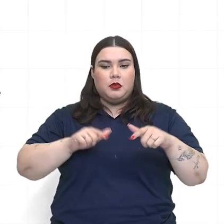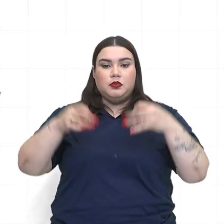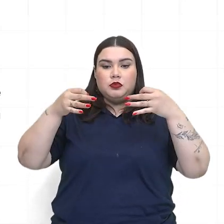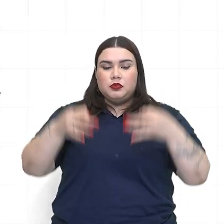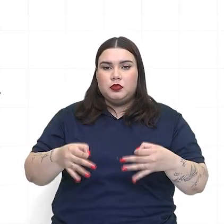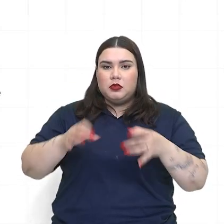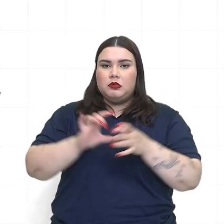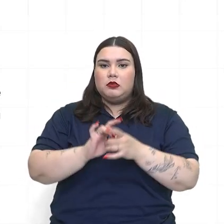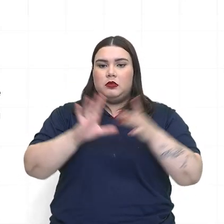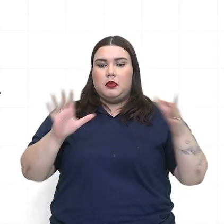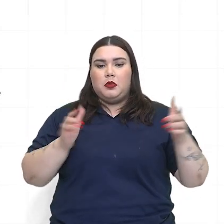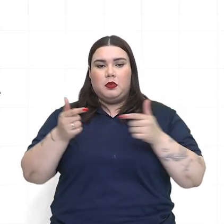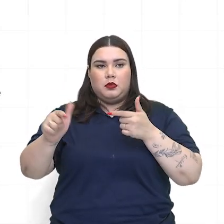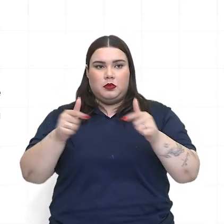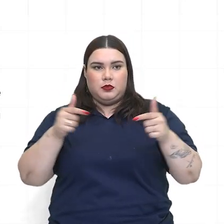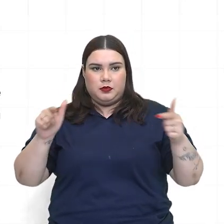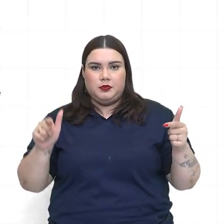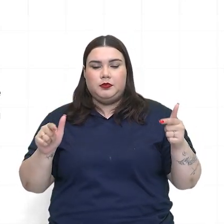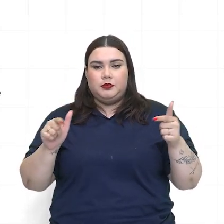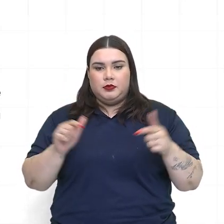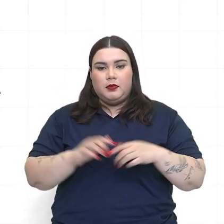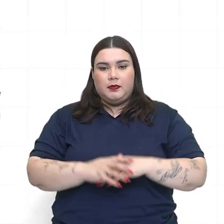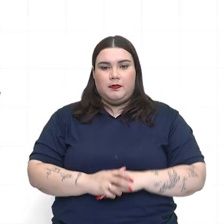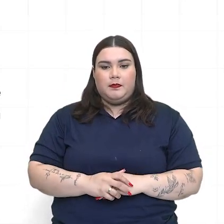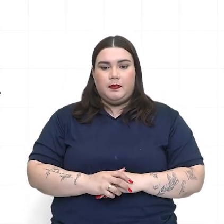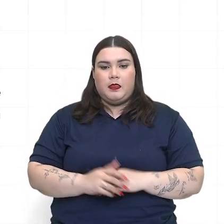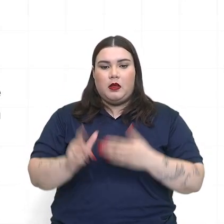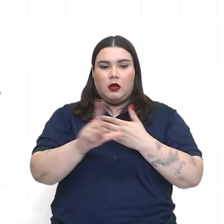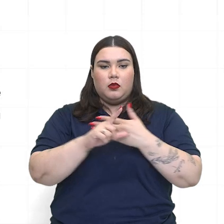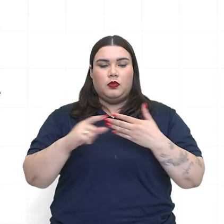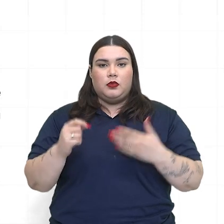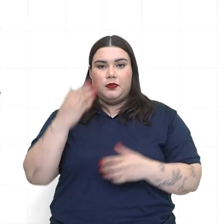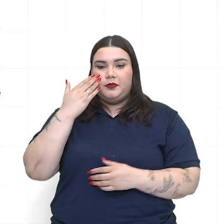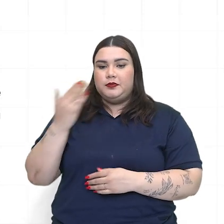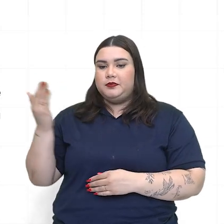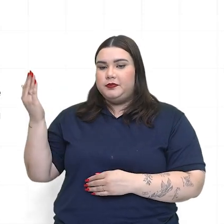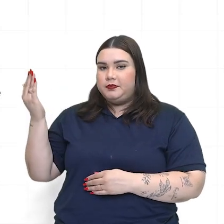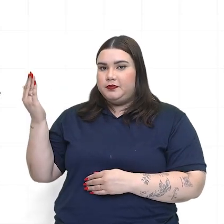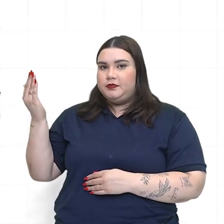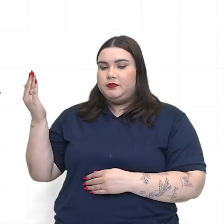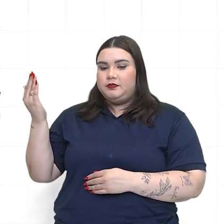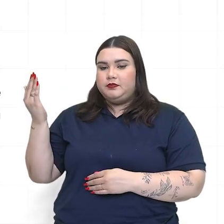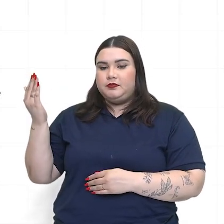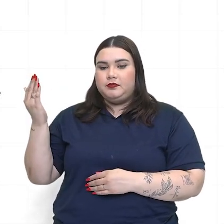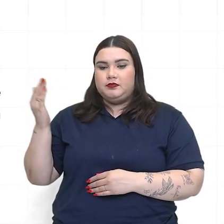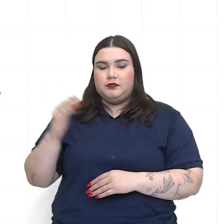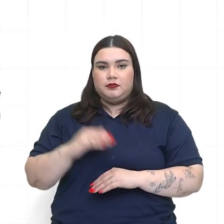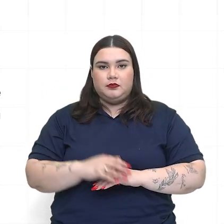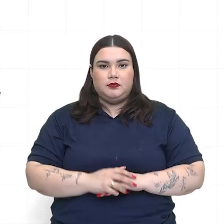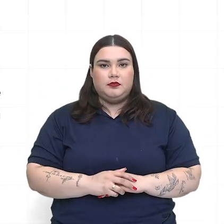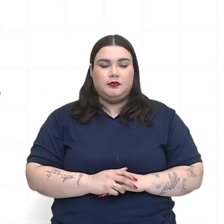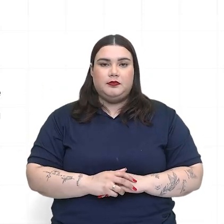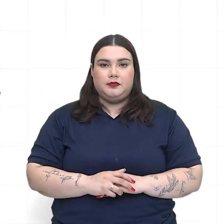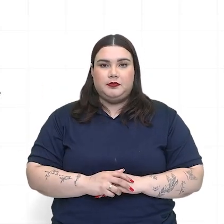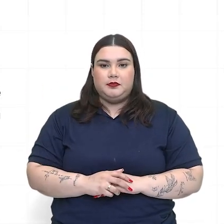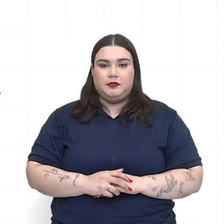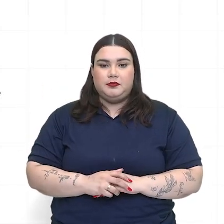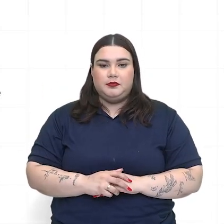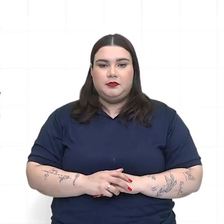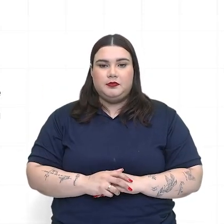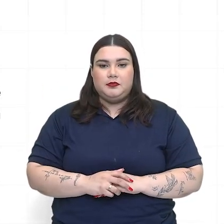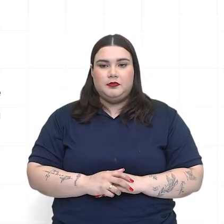trabalho de justiça e libertação com os outros. Pedro Casaldáliga, bispo da Prelazia de São Félix do